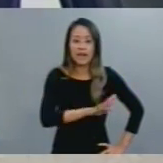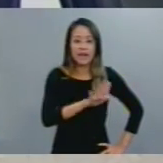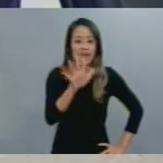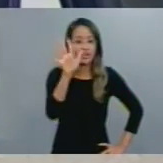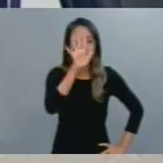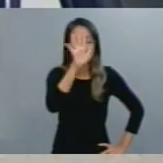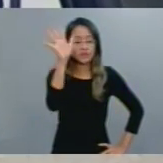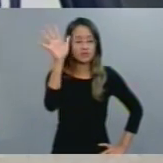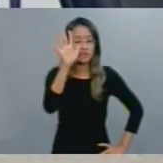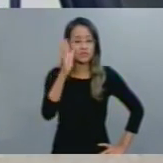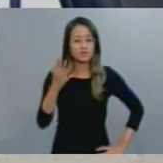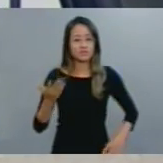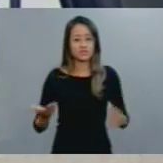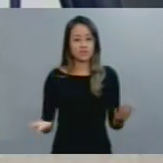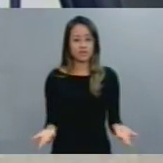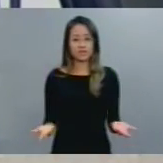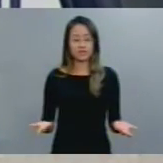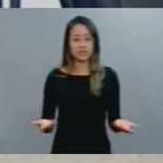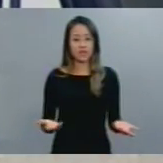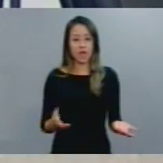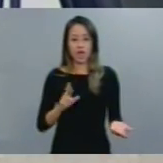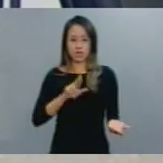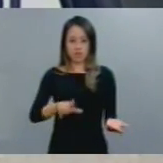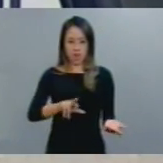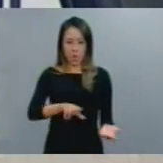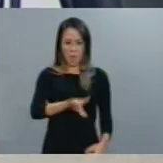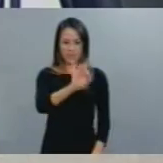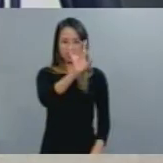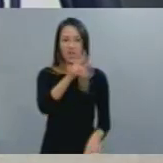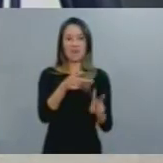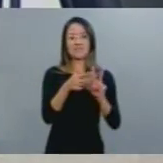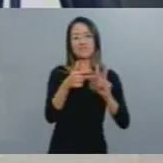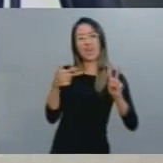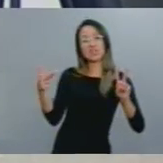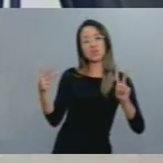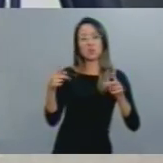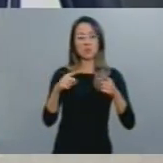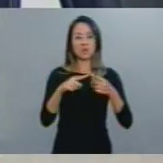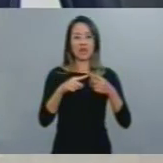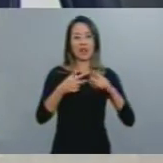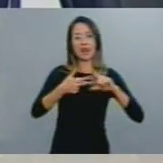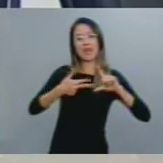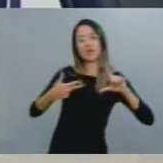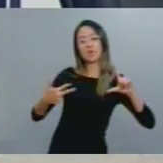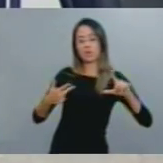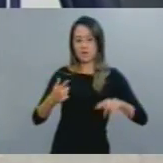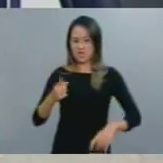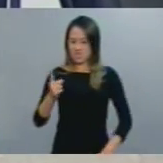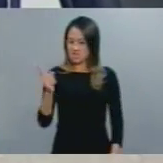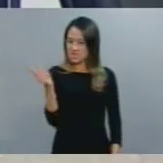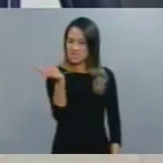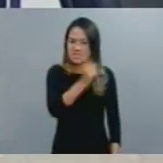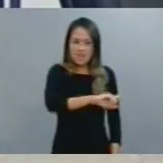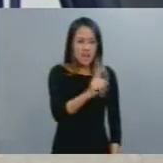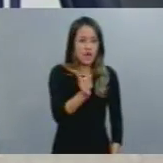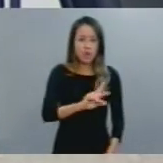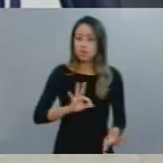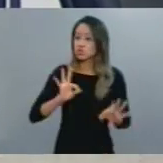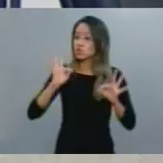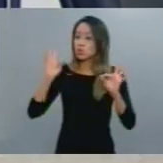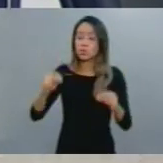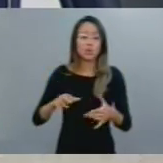sobe. Não sobe só legumes, como fruta, como tomate, tudo está caro, sobe toda. A carne